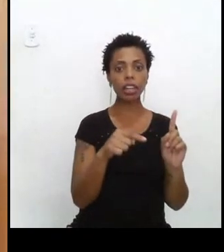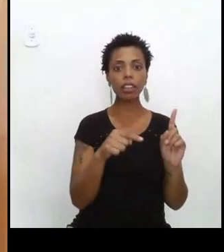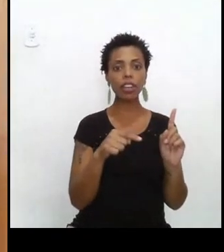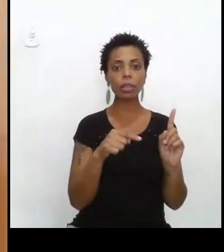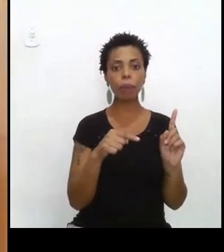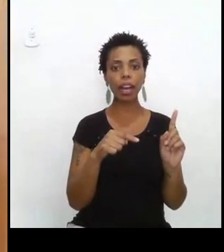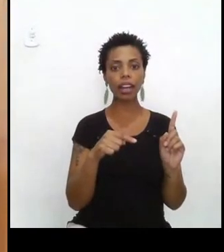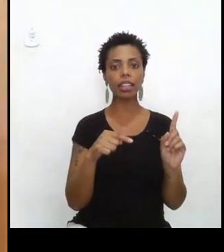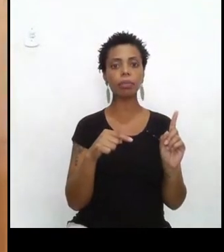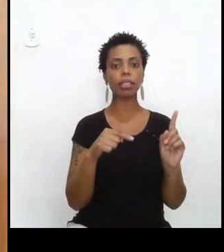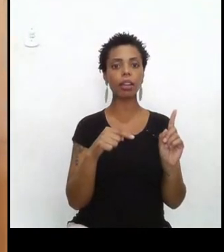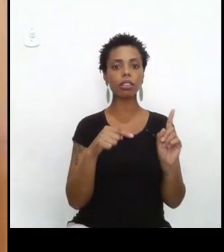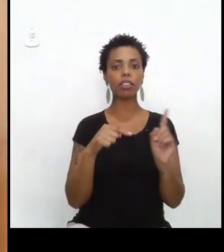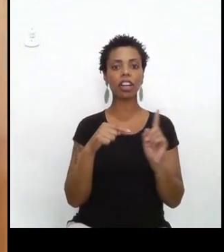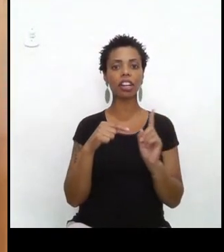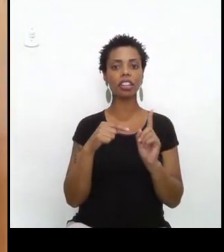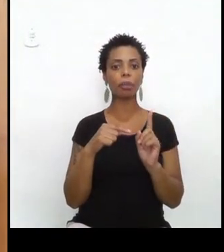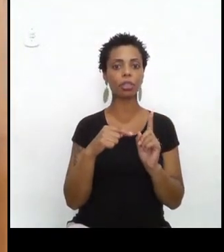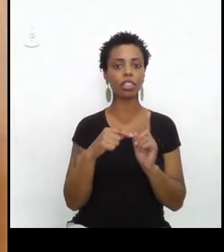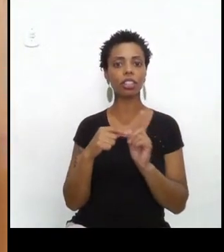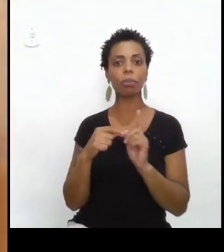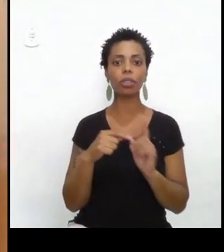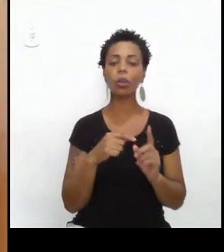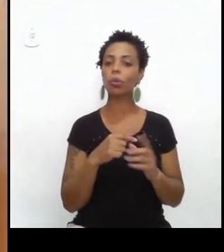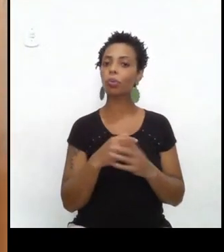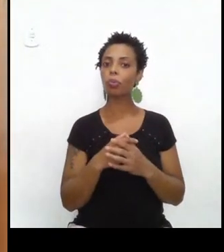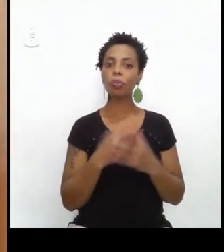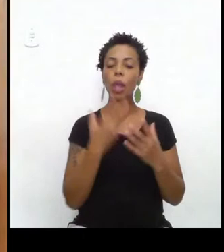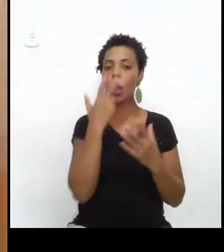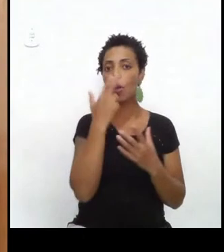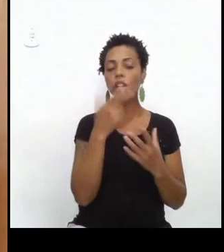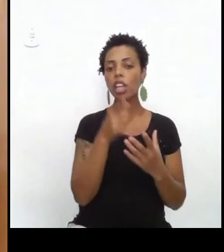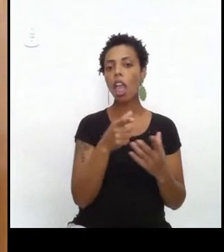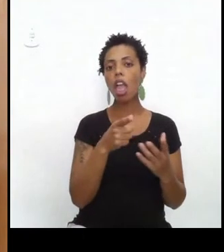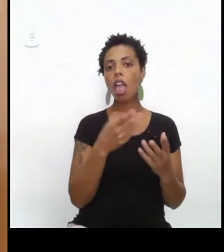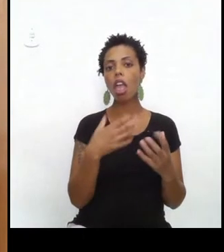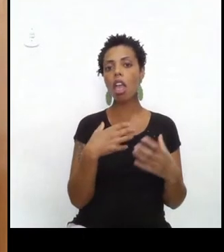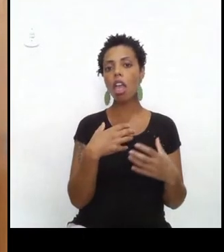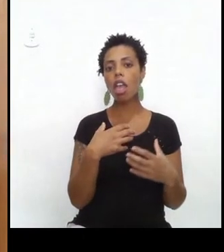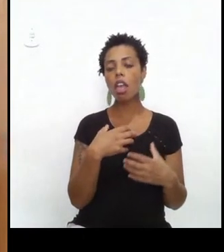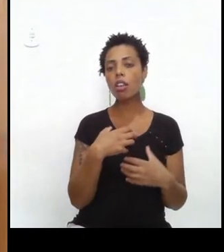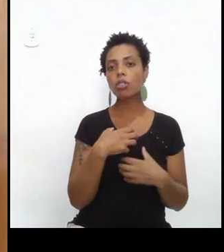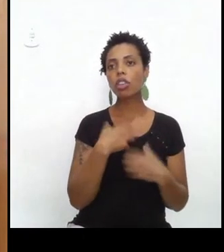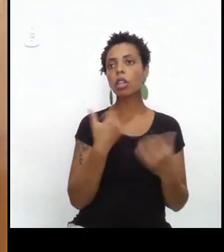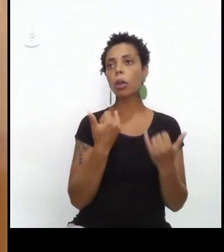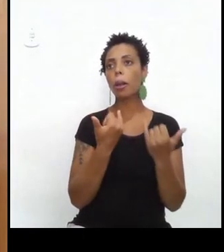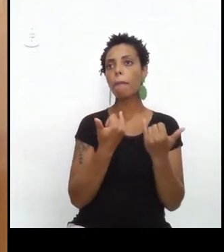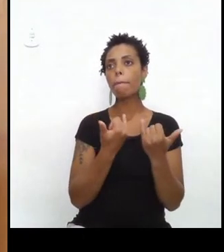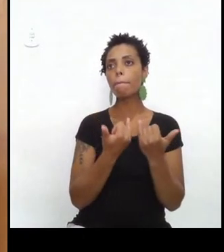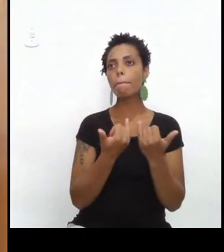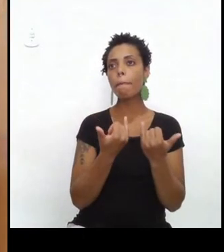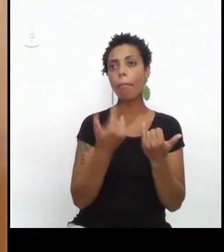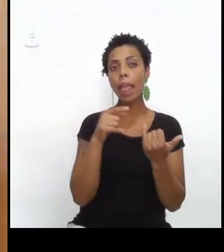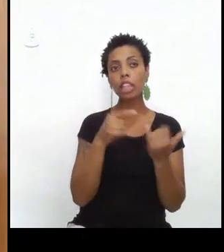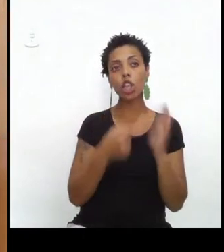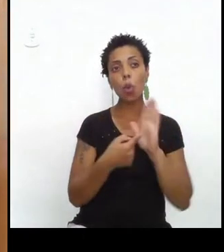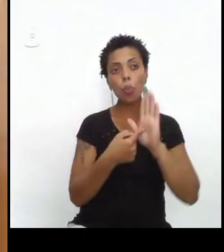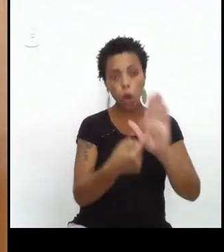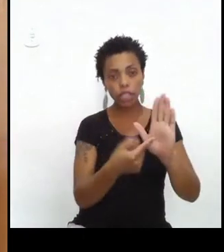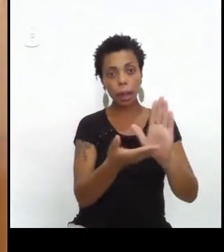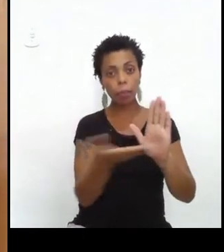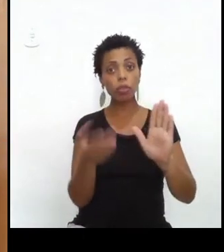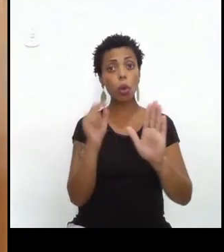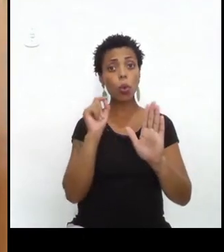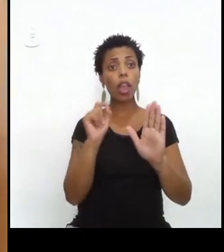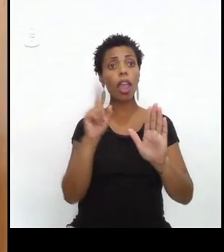caçava que é biografia para para apresentar na lan house não traficante ela toma lá esse lugar não